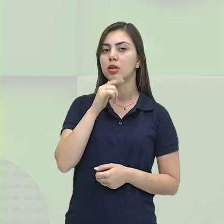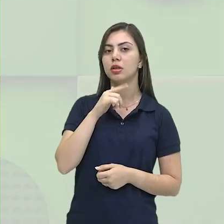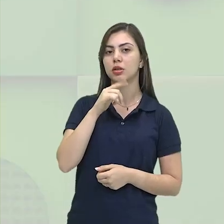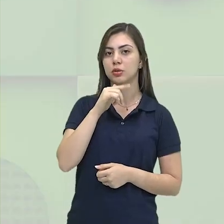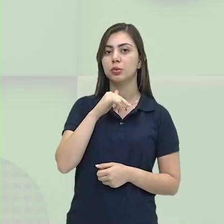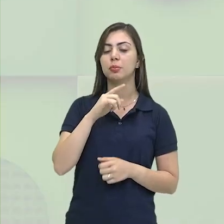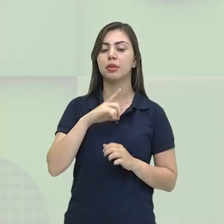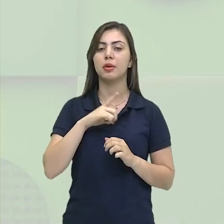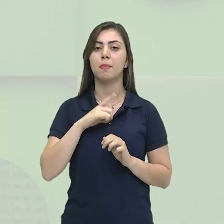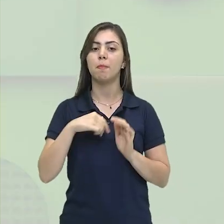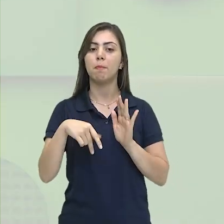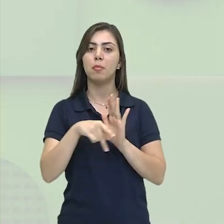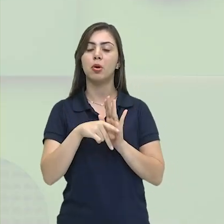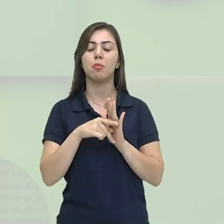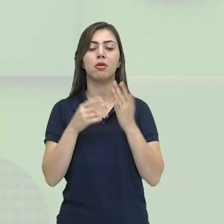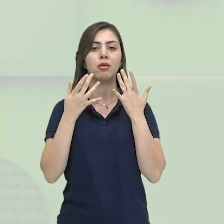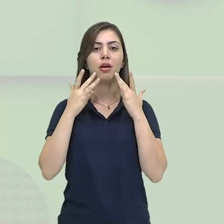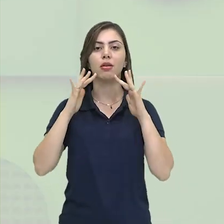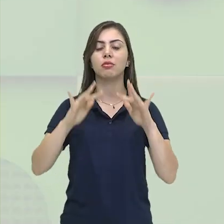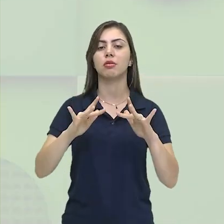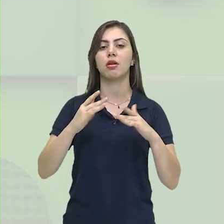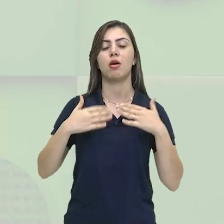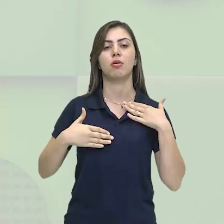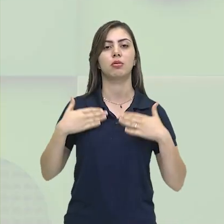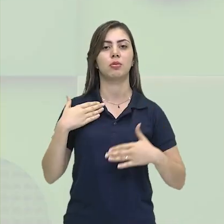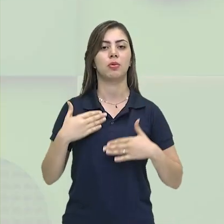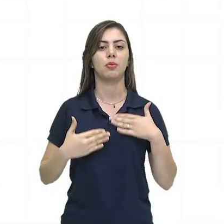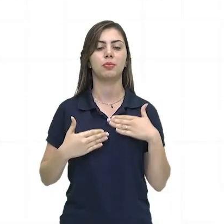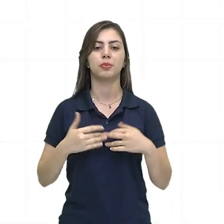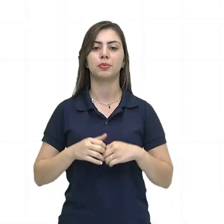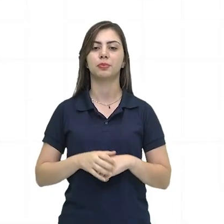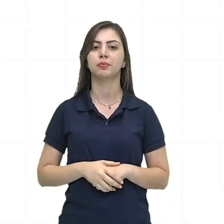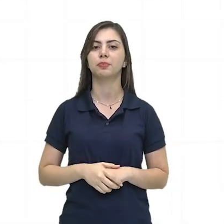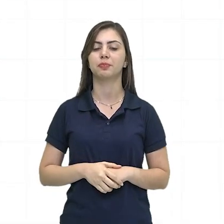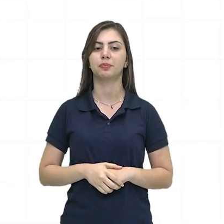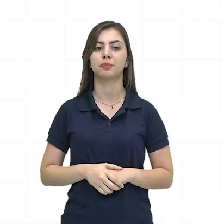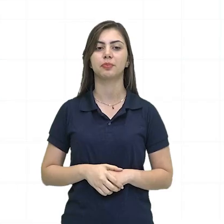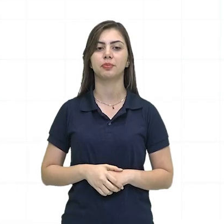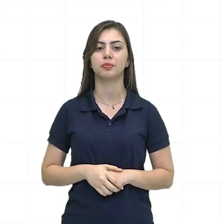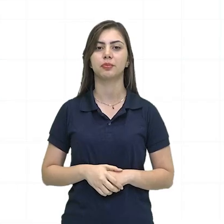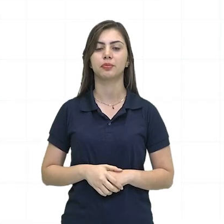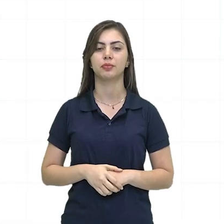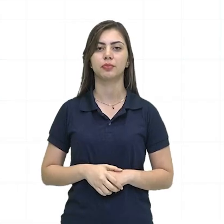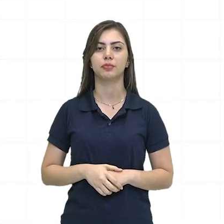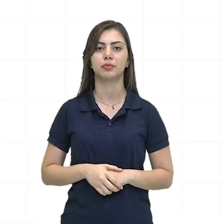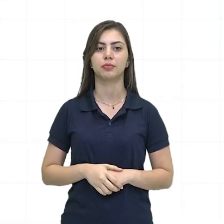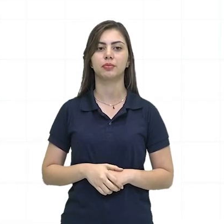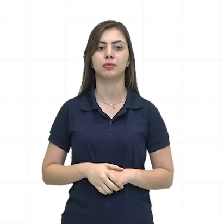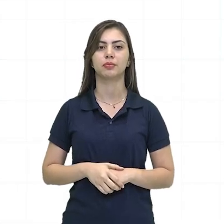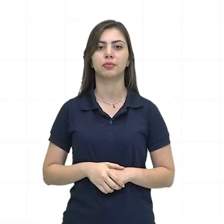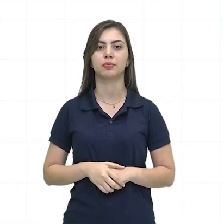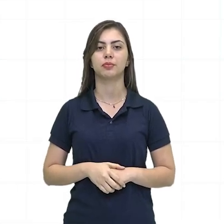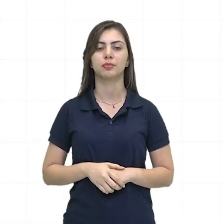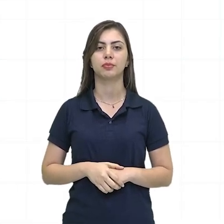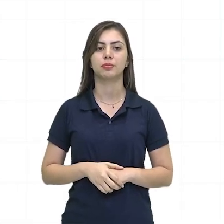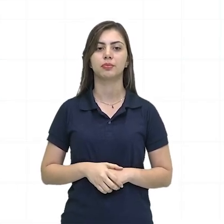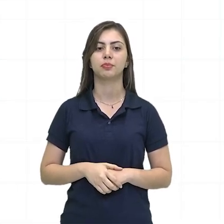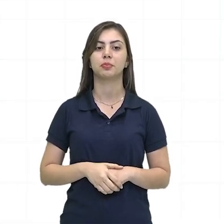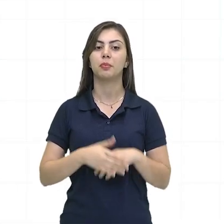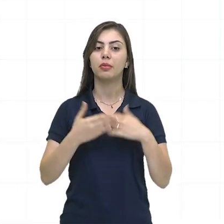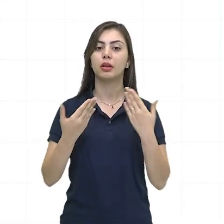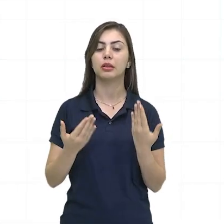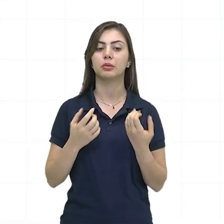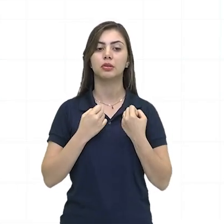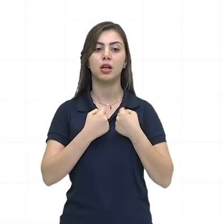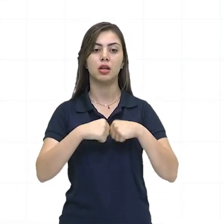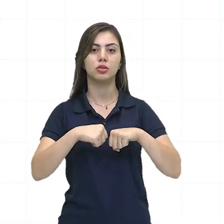lubrificação natural que o nosso corpo produz. Então, vamos observar. As articulações